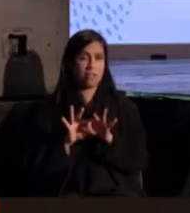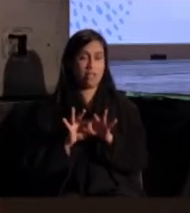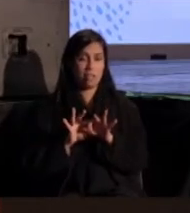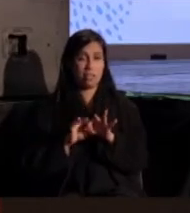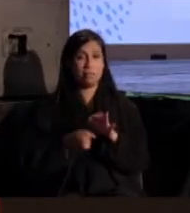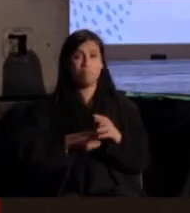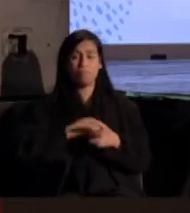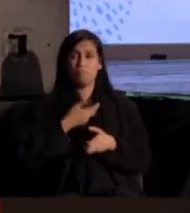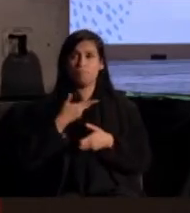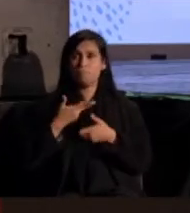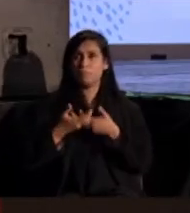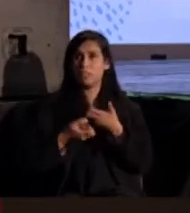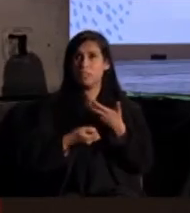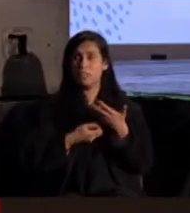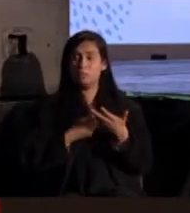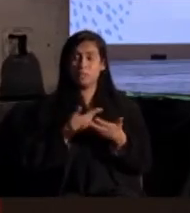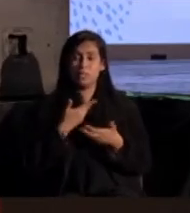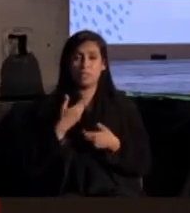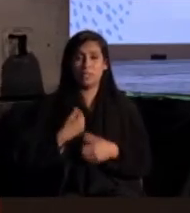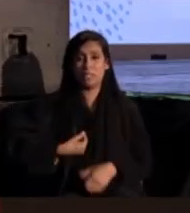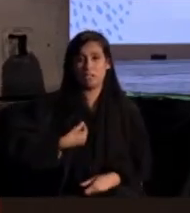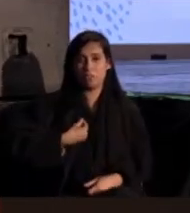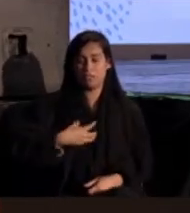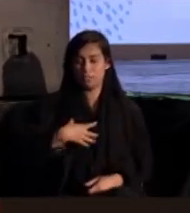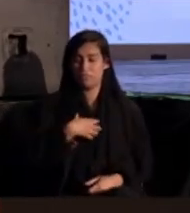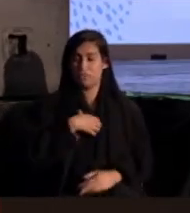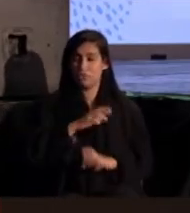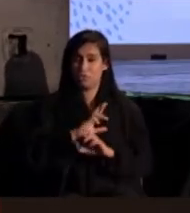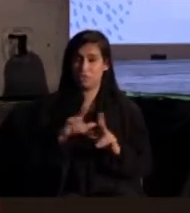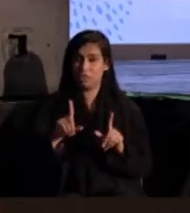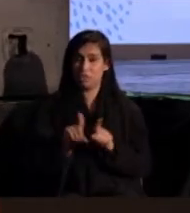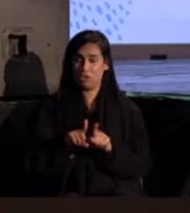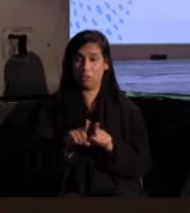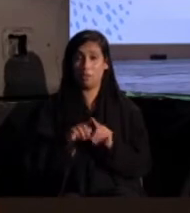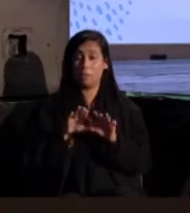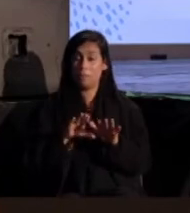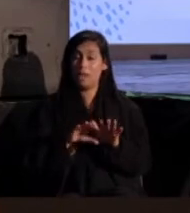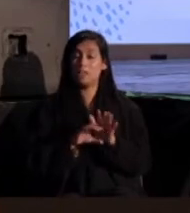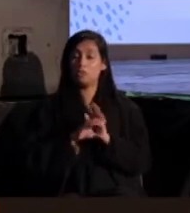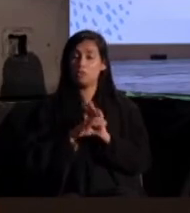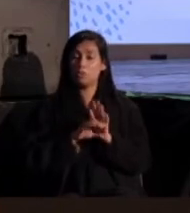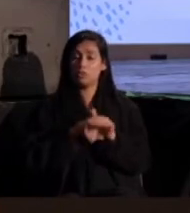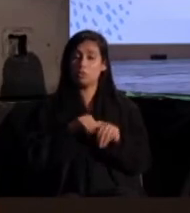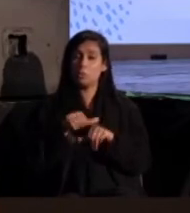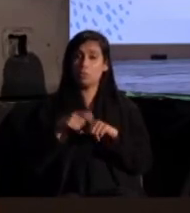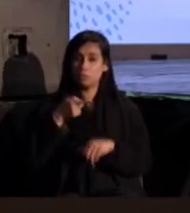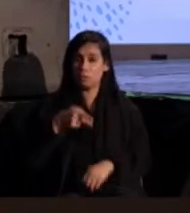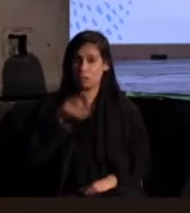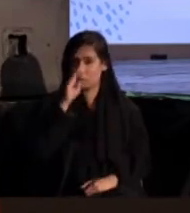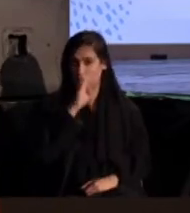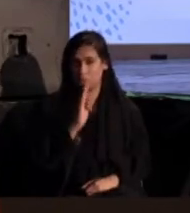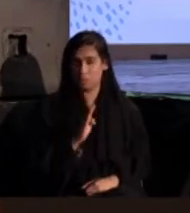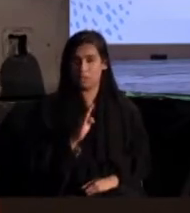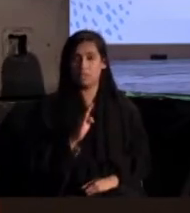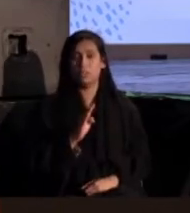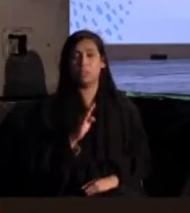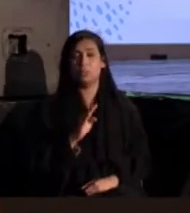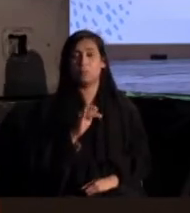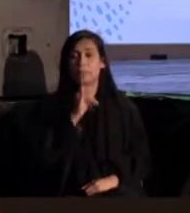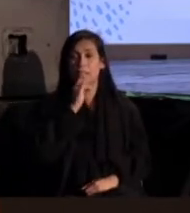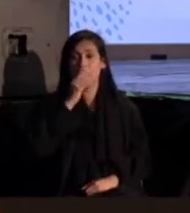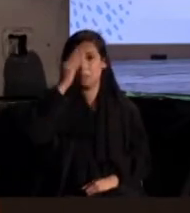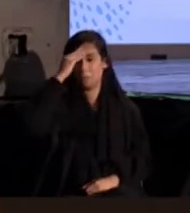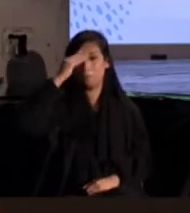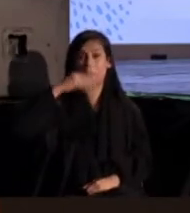aí tem dois conceitos que foram imputados a algumas populações no Brasil especificamente, a ideia de preguiça para os